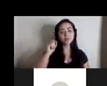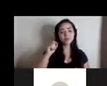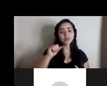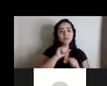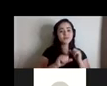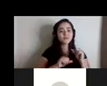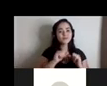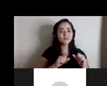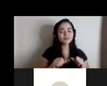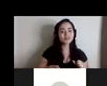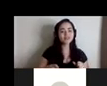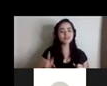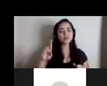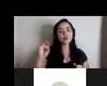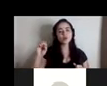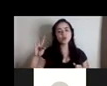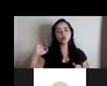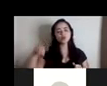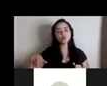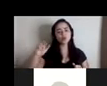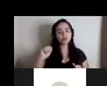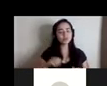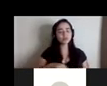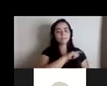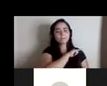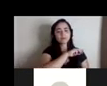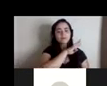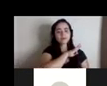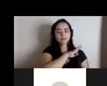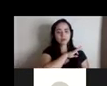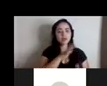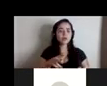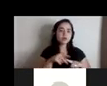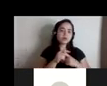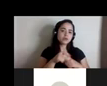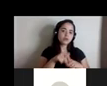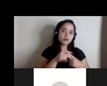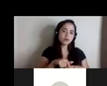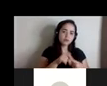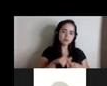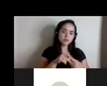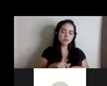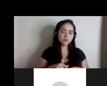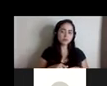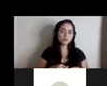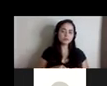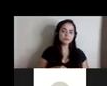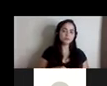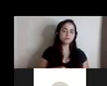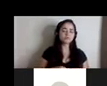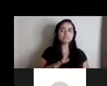O ensino médio agora vai passar por reformulação, né? A reforma do ensino médio nos impele a partir